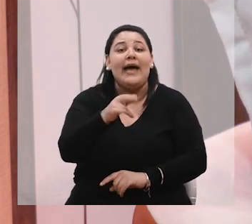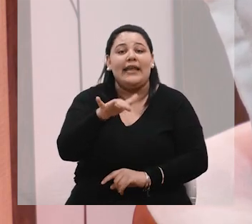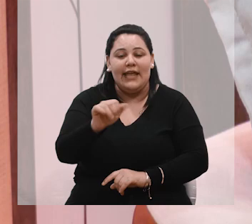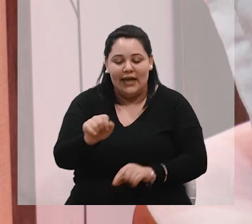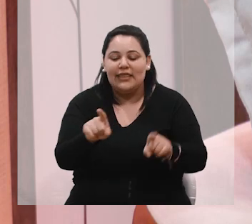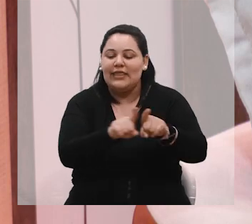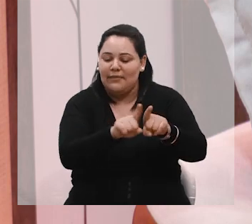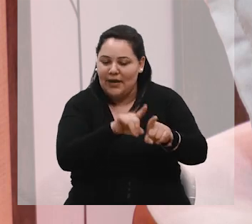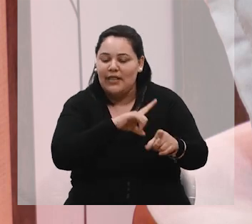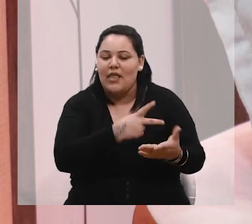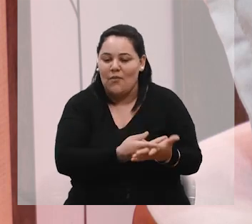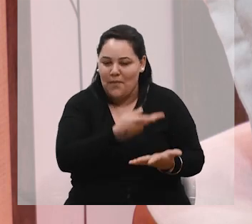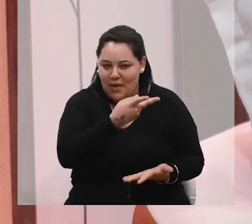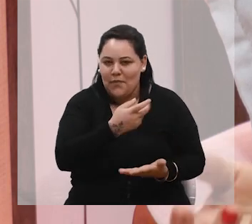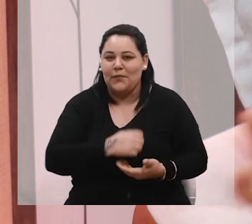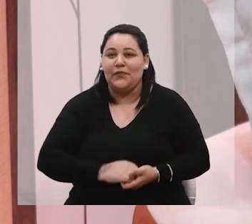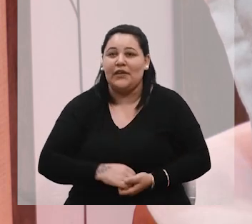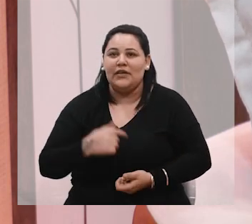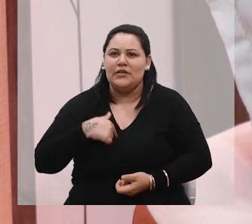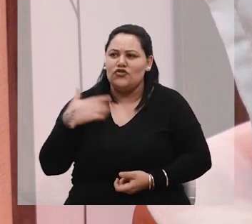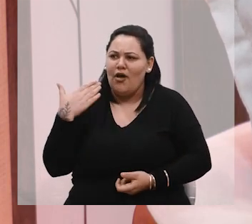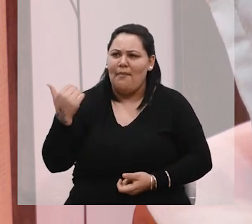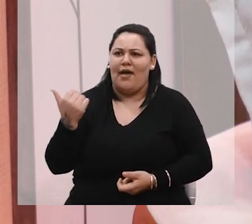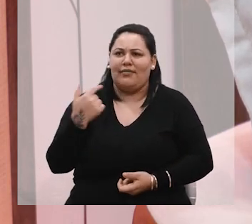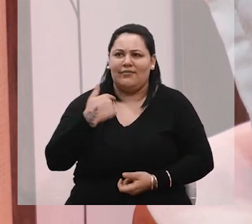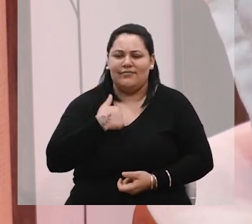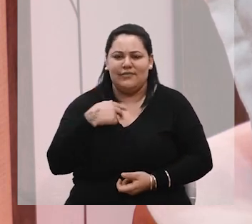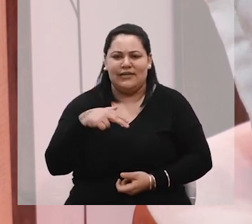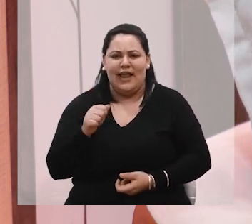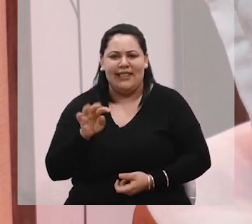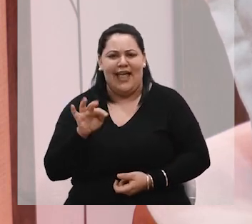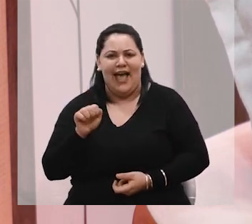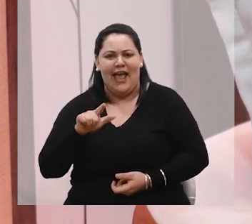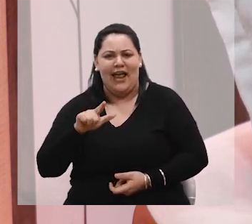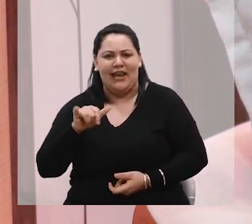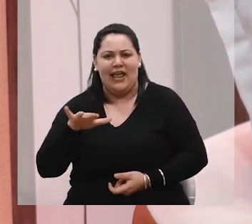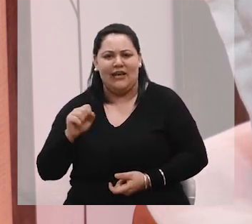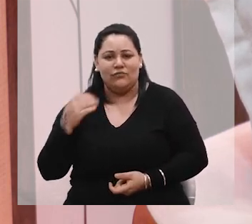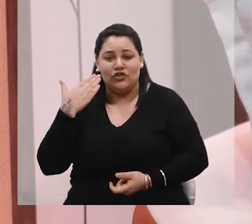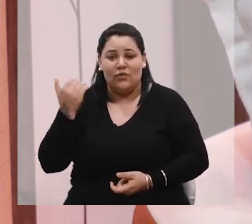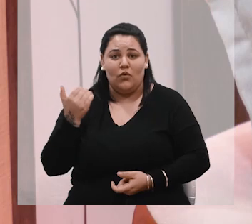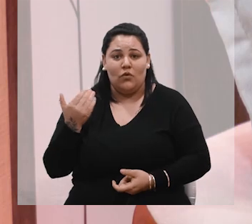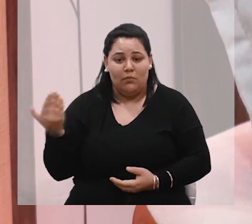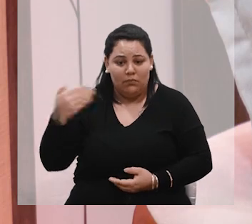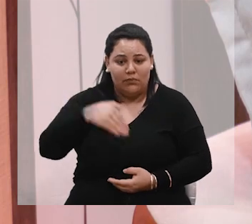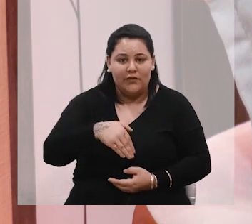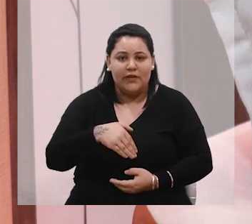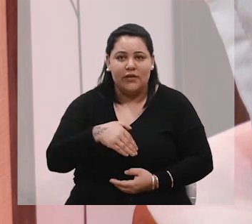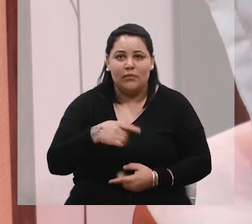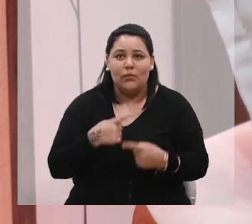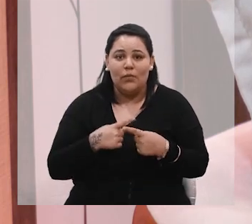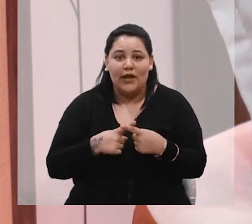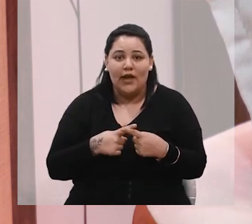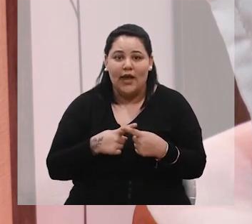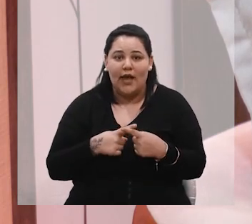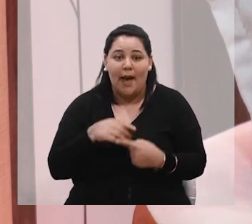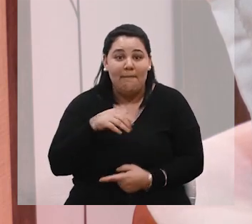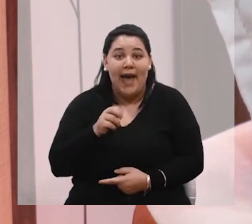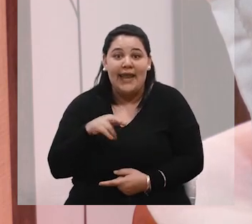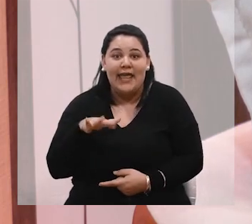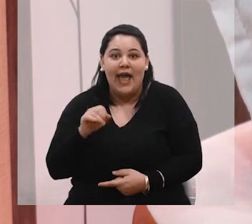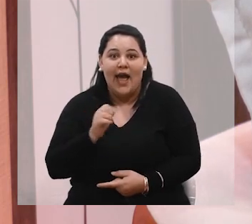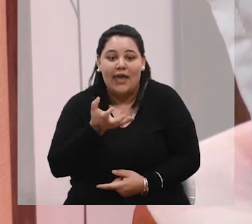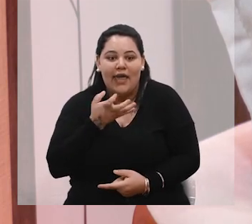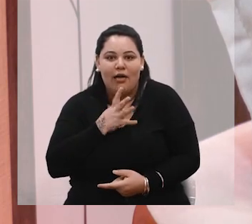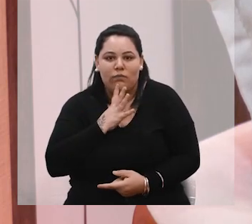E eu ser chamada pela Natália dizendo, Nil, vem aqui porque a Maria Valéria quer te conhecer. Eu, oi,